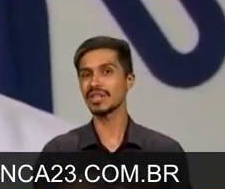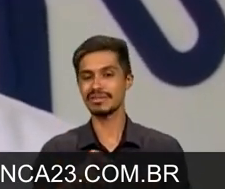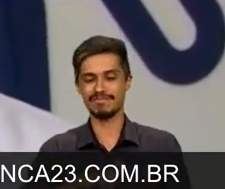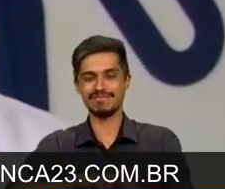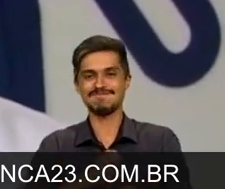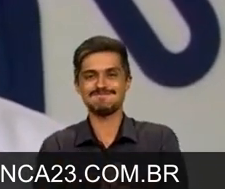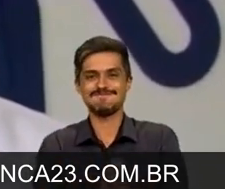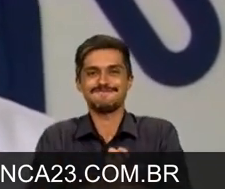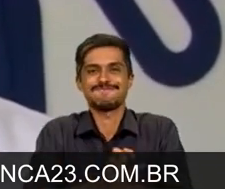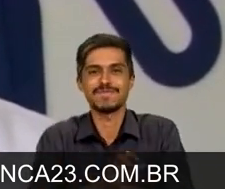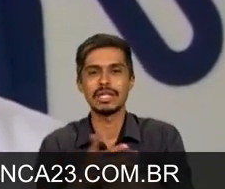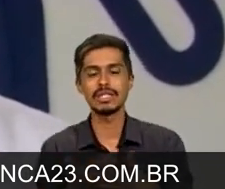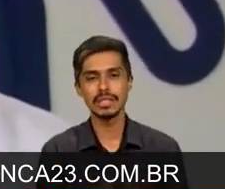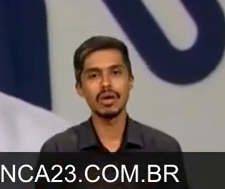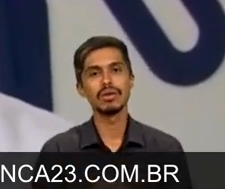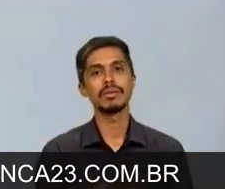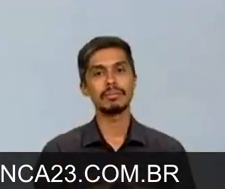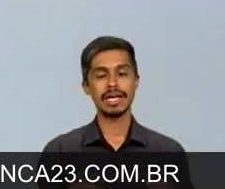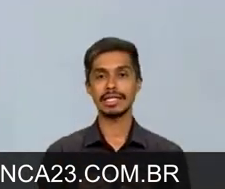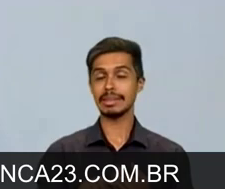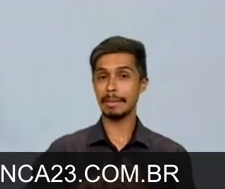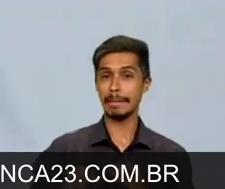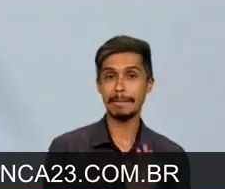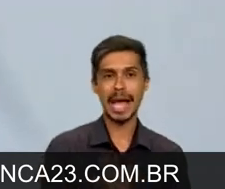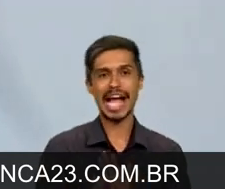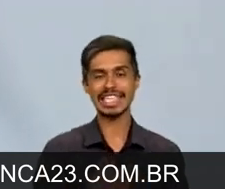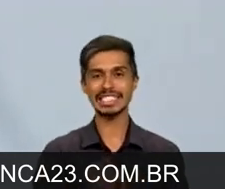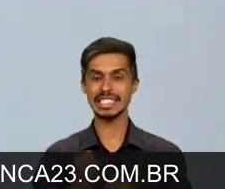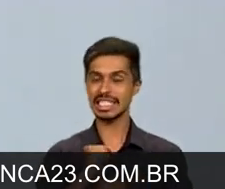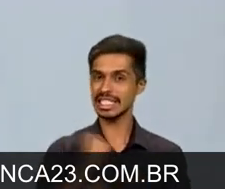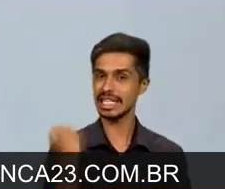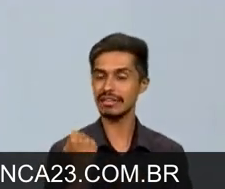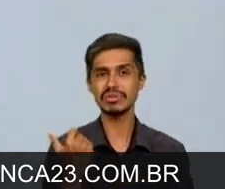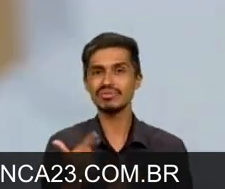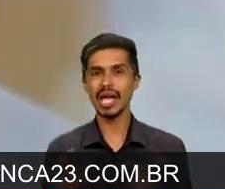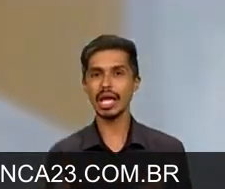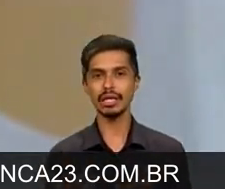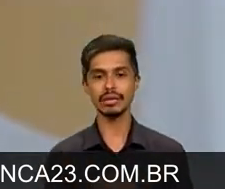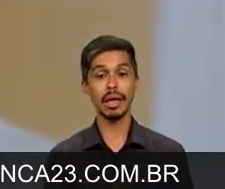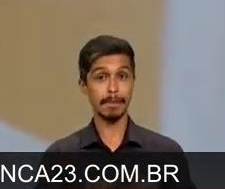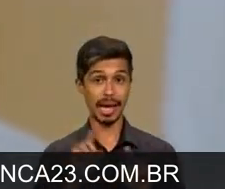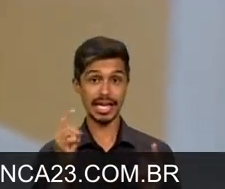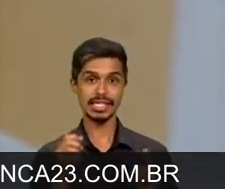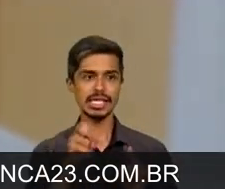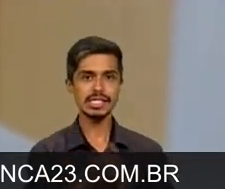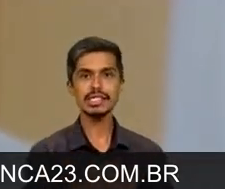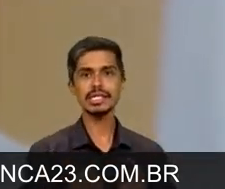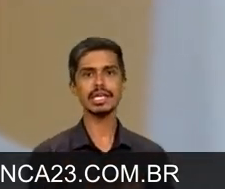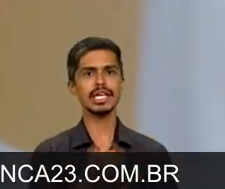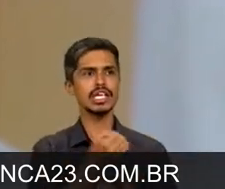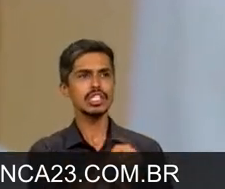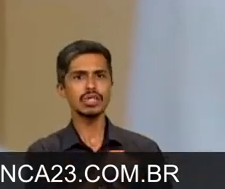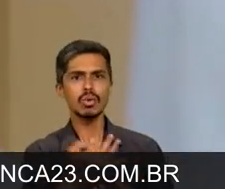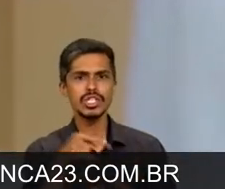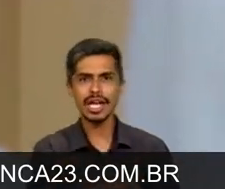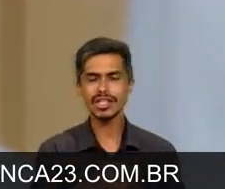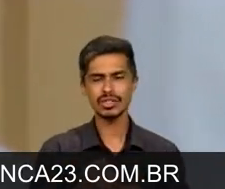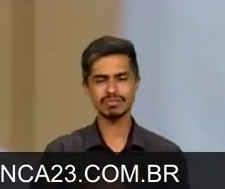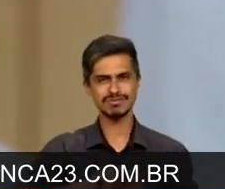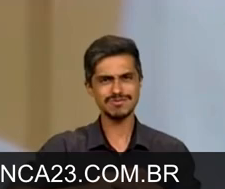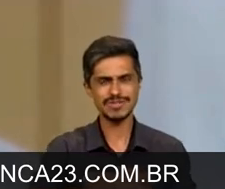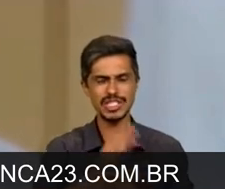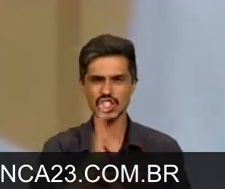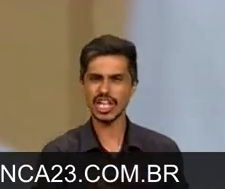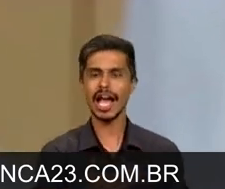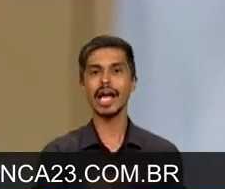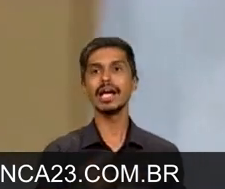próstata inicial, ele não manifesta nenhum sintoma. Quando os sintomas já começam a aparecer, 95% dos tumores já estão